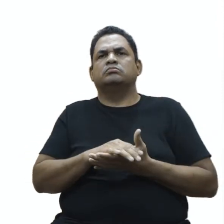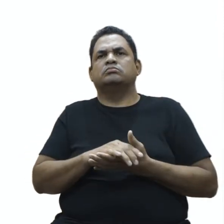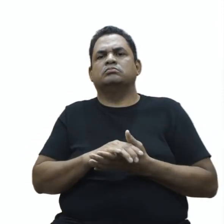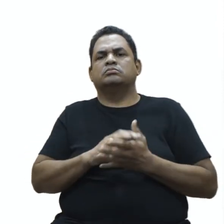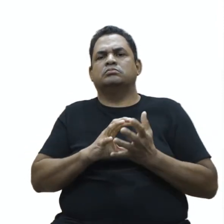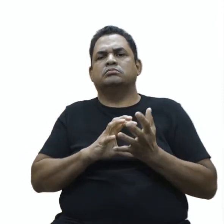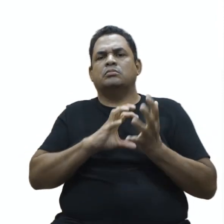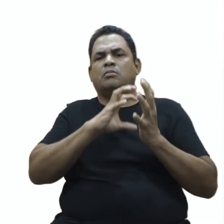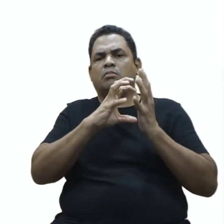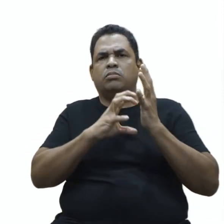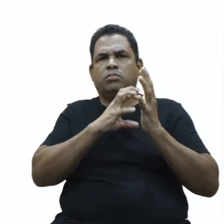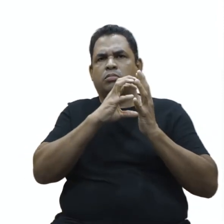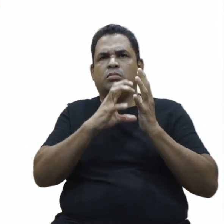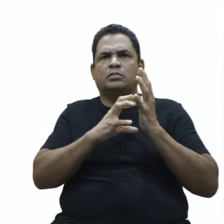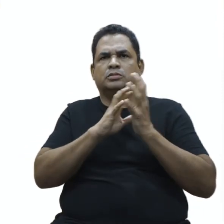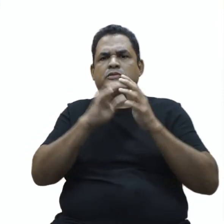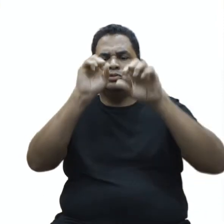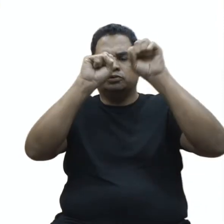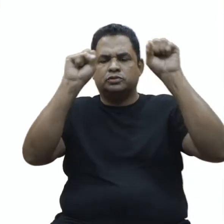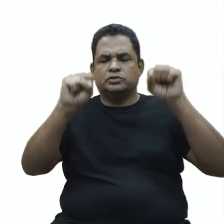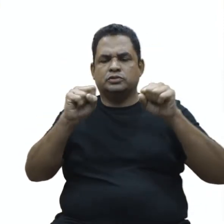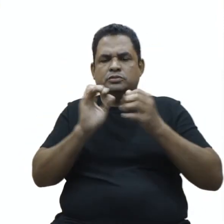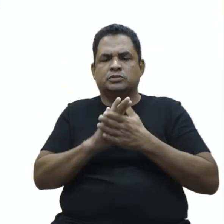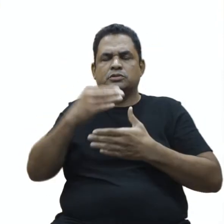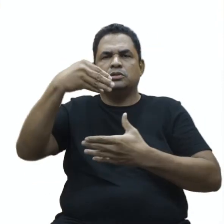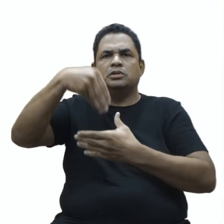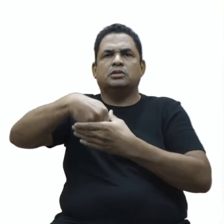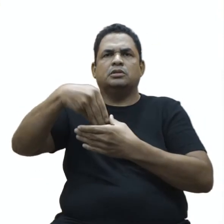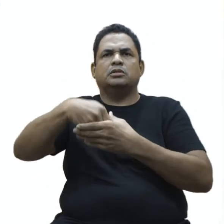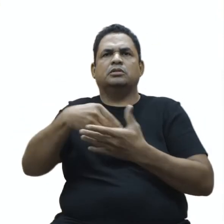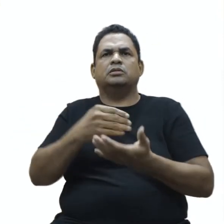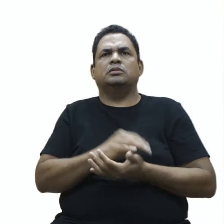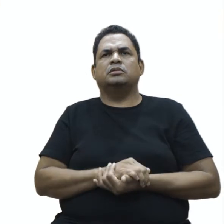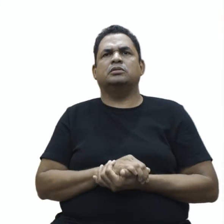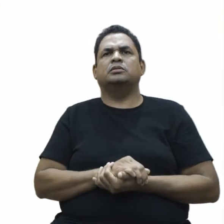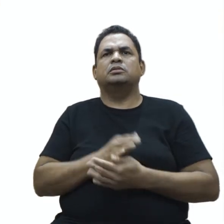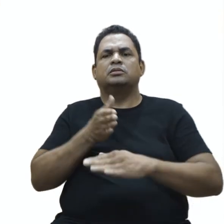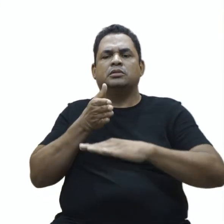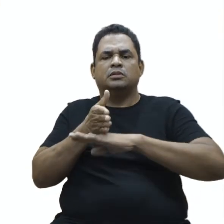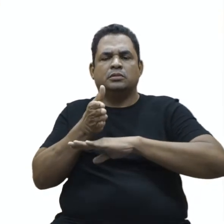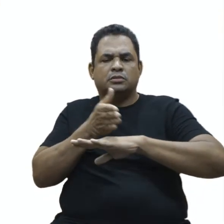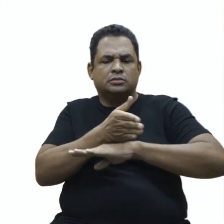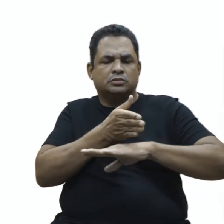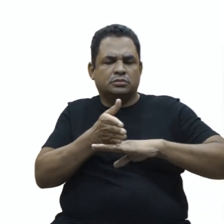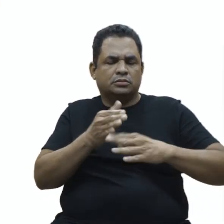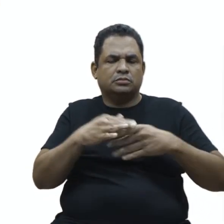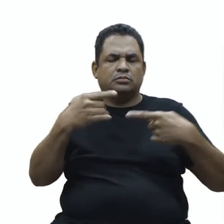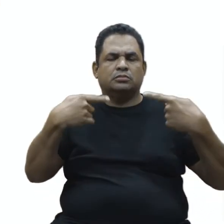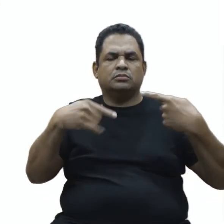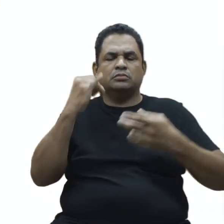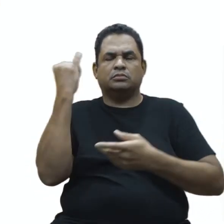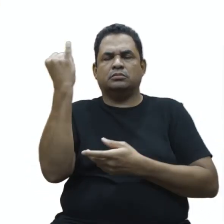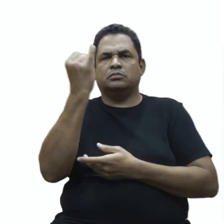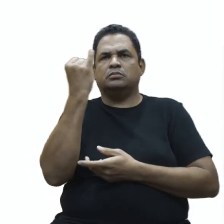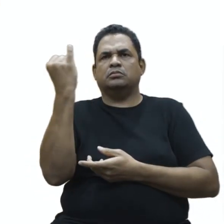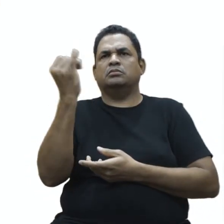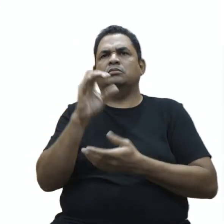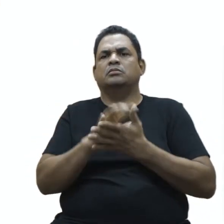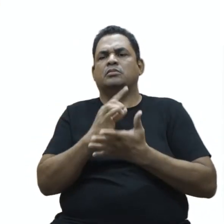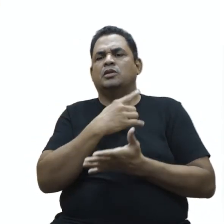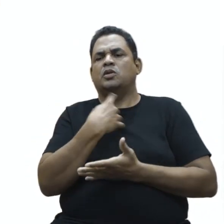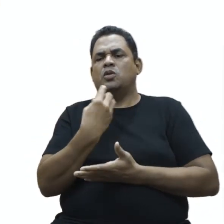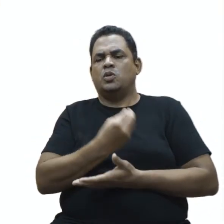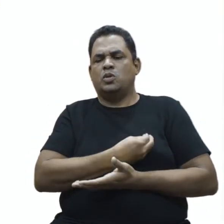e sistemas eleitorais. Bom, pessoal, a participação política ela é muito importante para a nossa vida